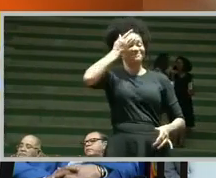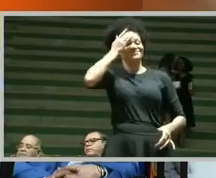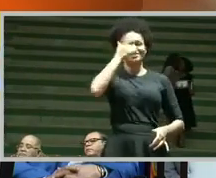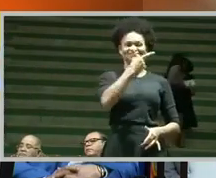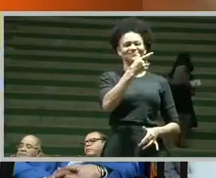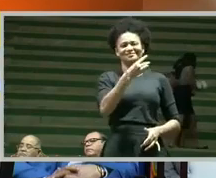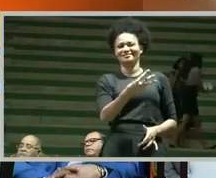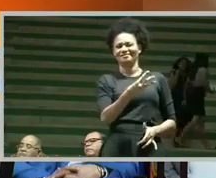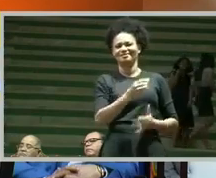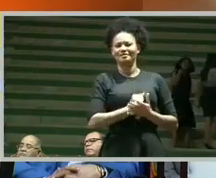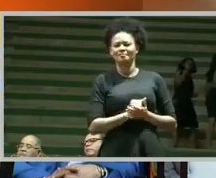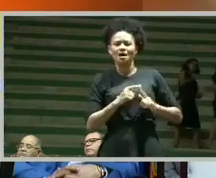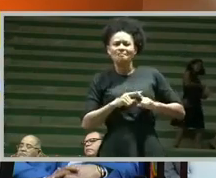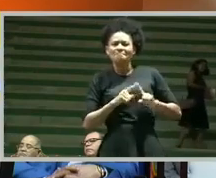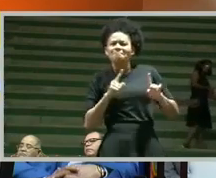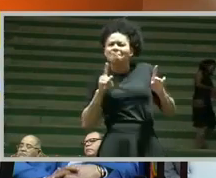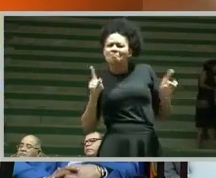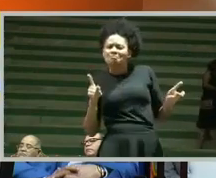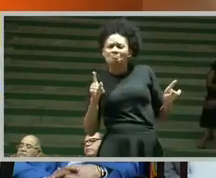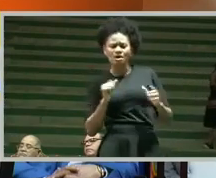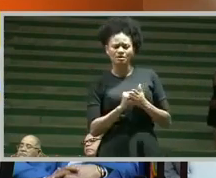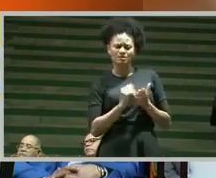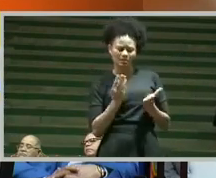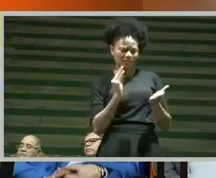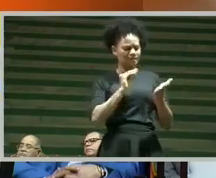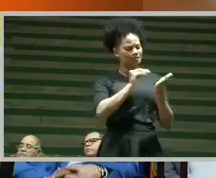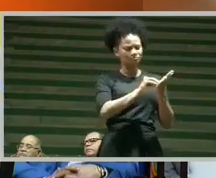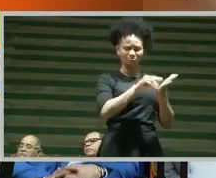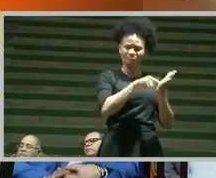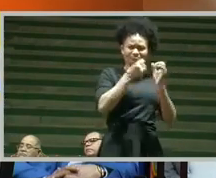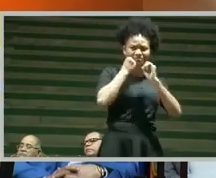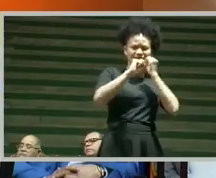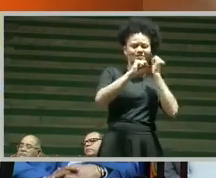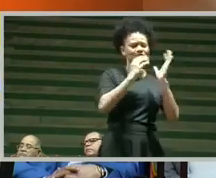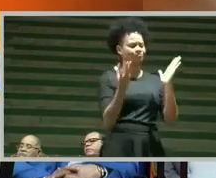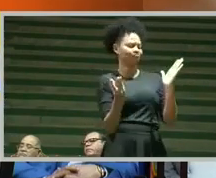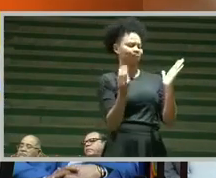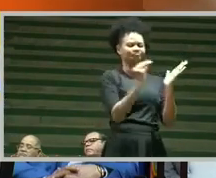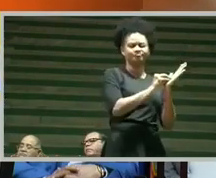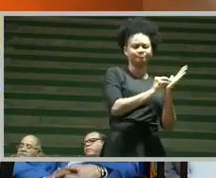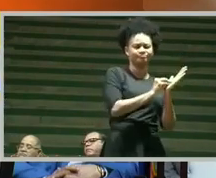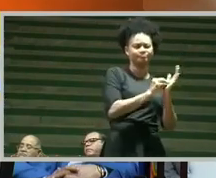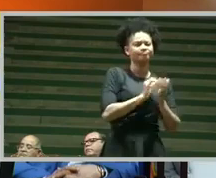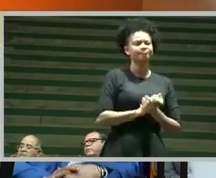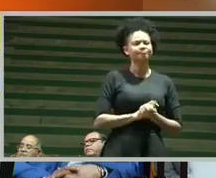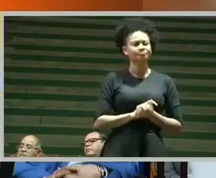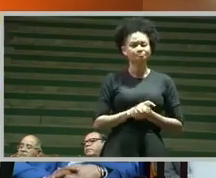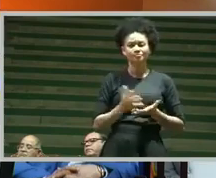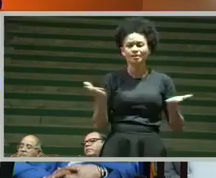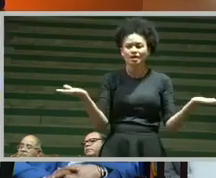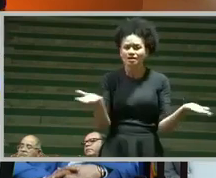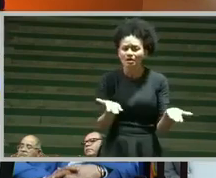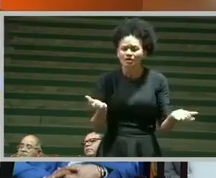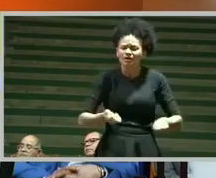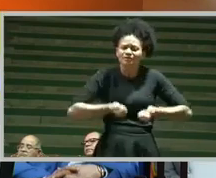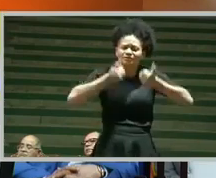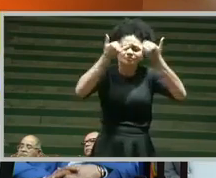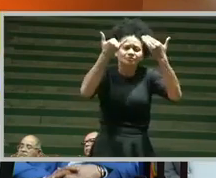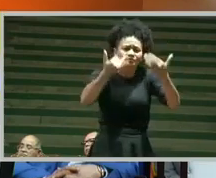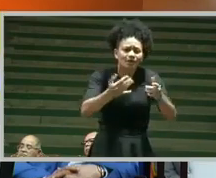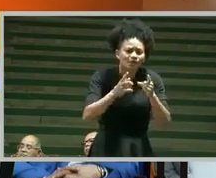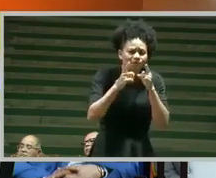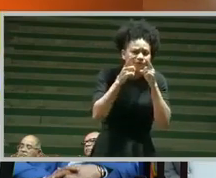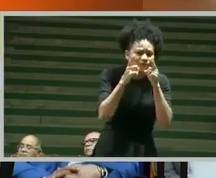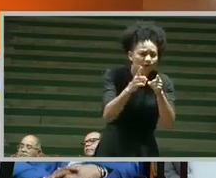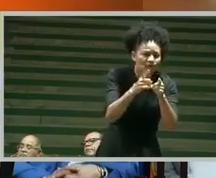Mas esse salmo faria parte da lista. Com isso eu estou tentando lhes dizer